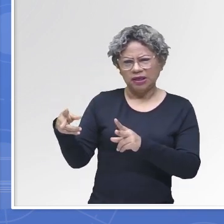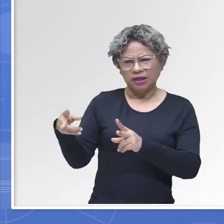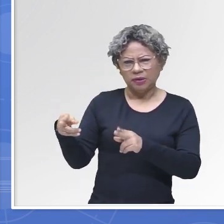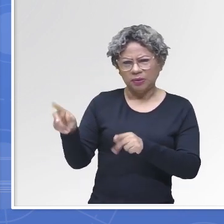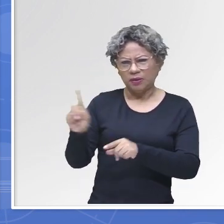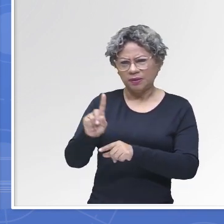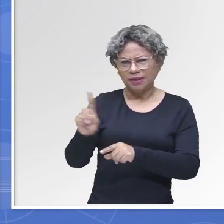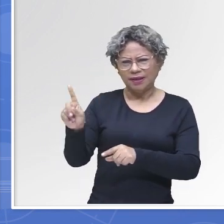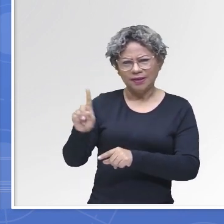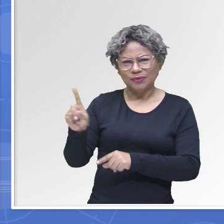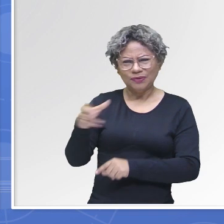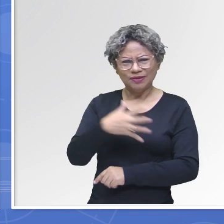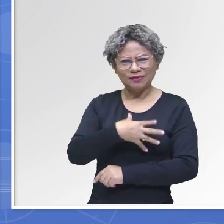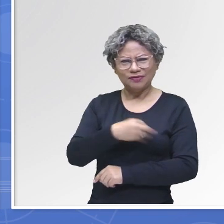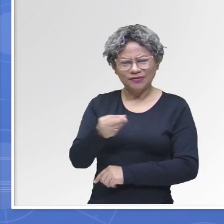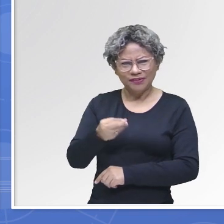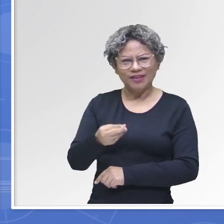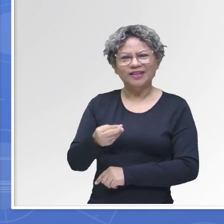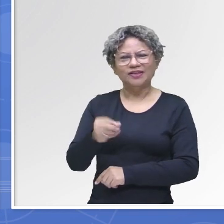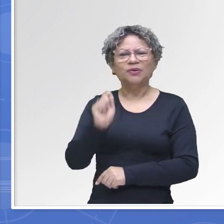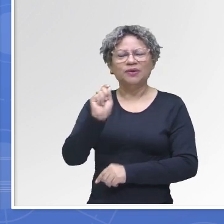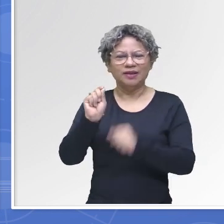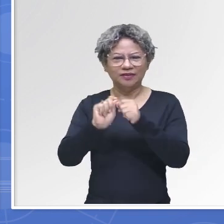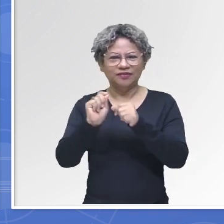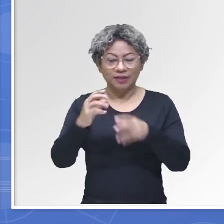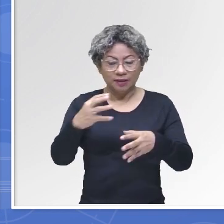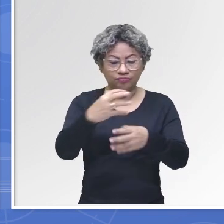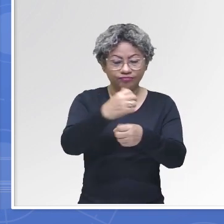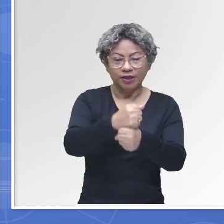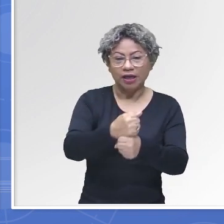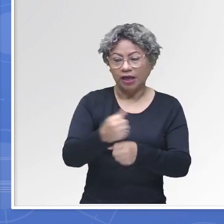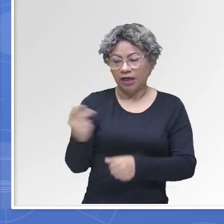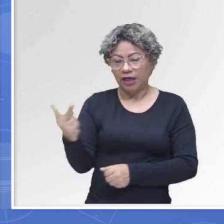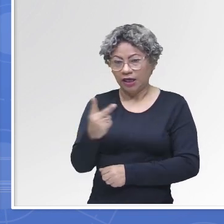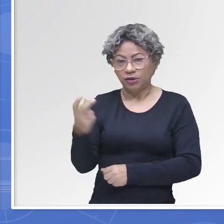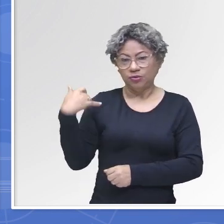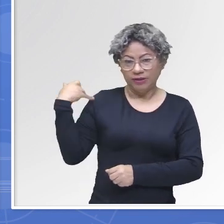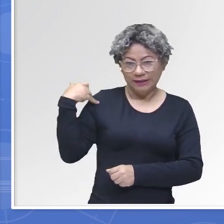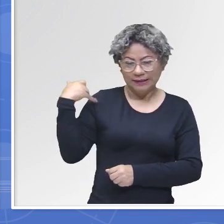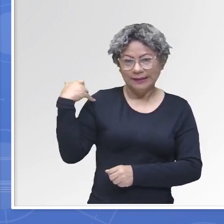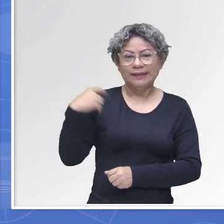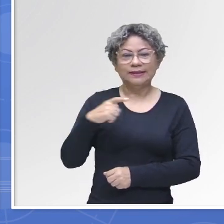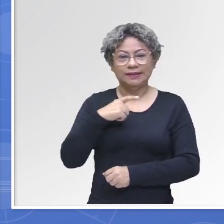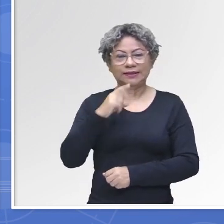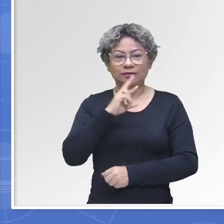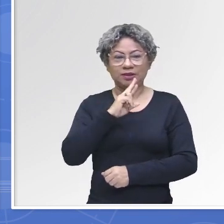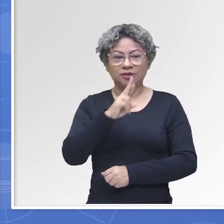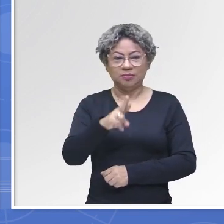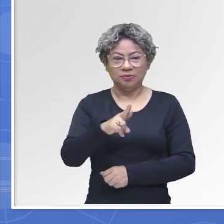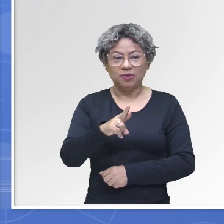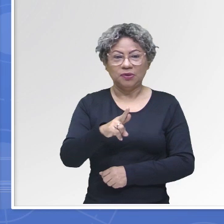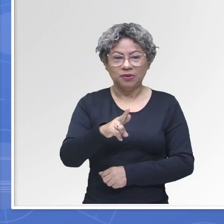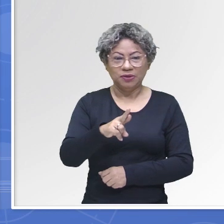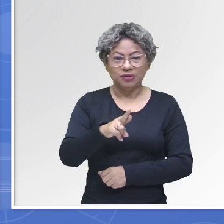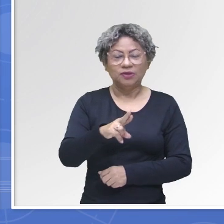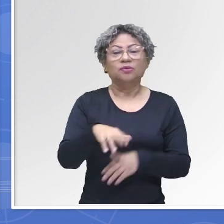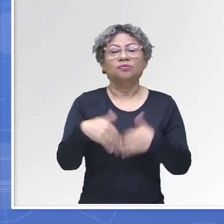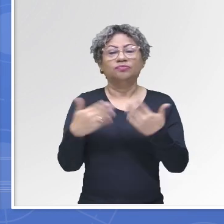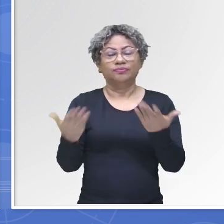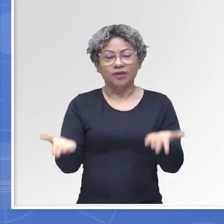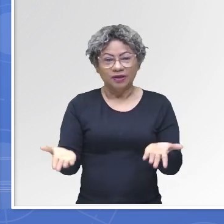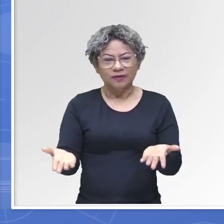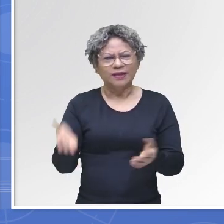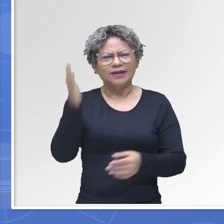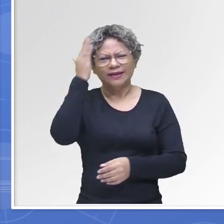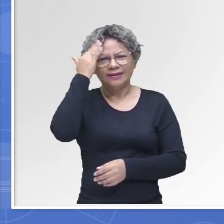52 anos. Então, somando as duas idades, vai dar 52. Temos uma equação aí, né, gente? Sabendo que a idade do pai